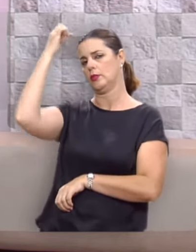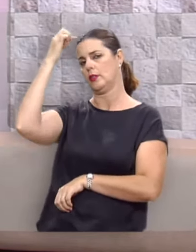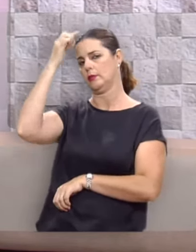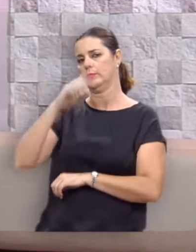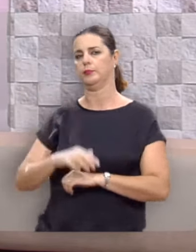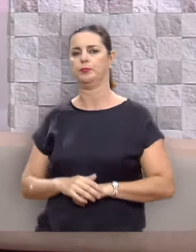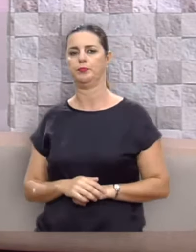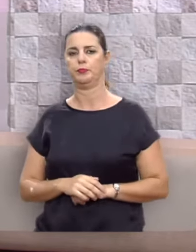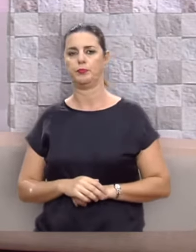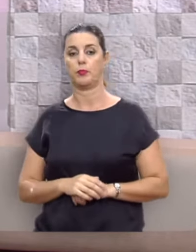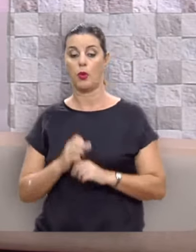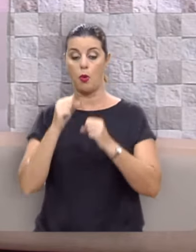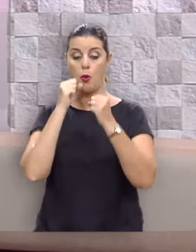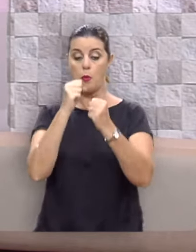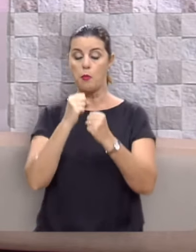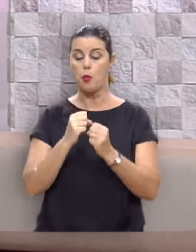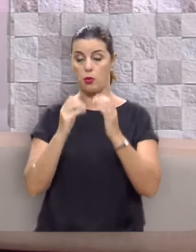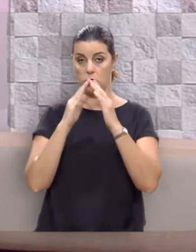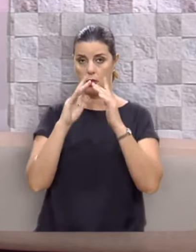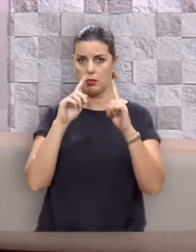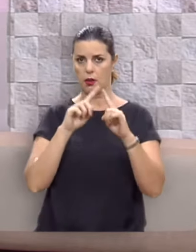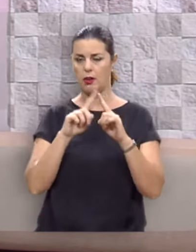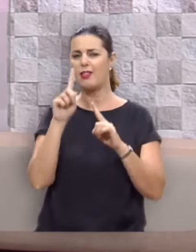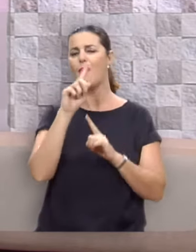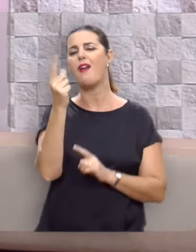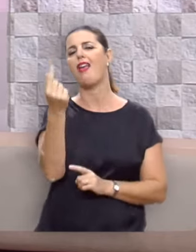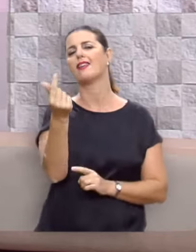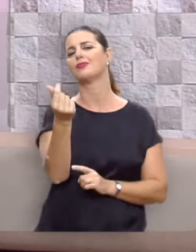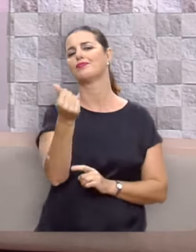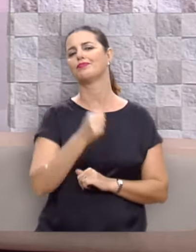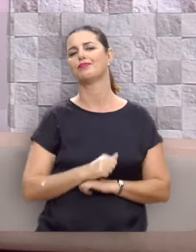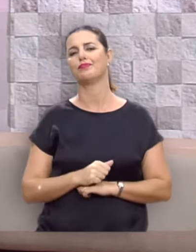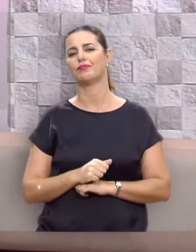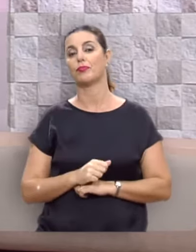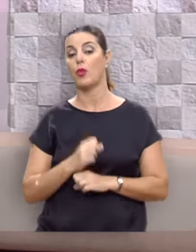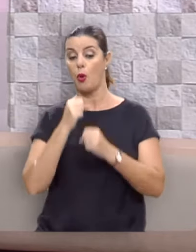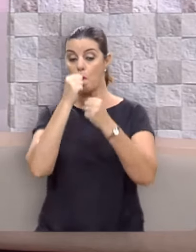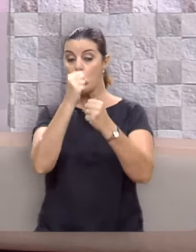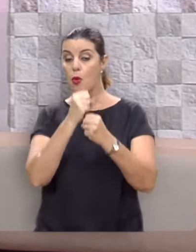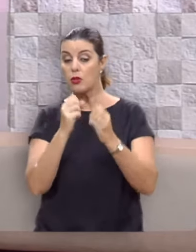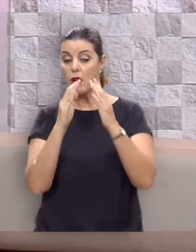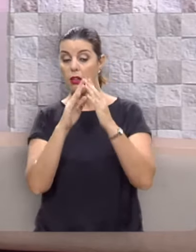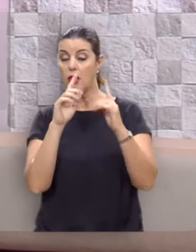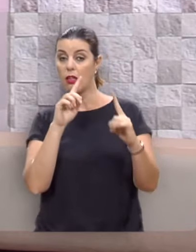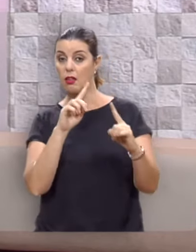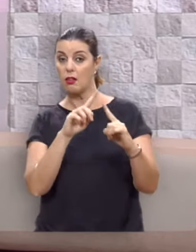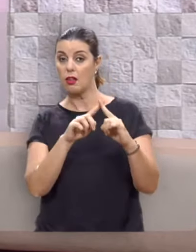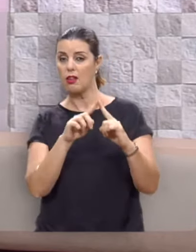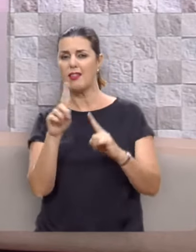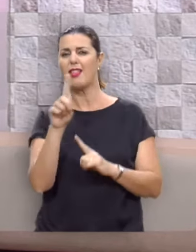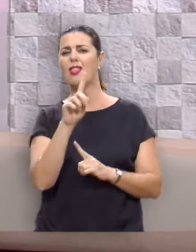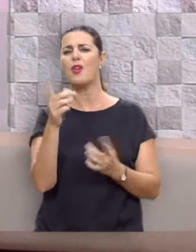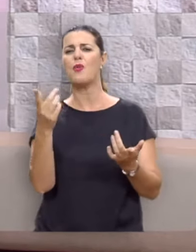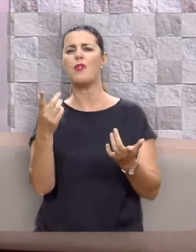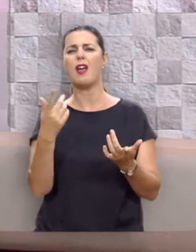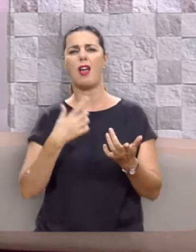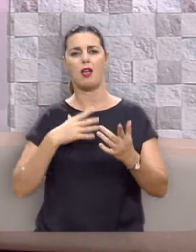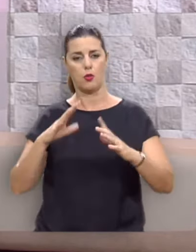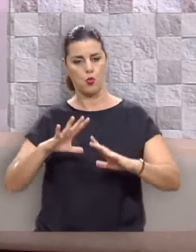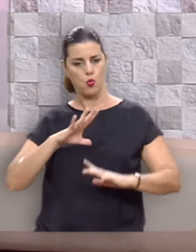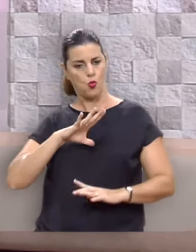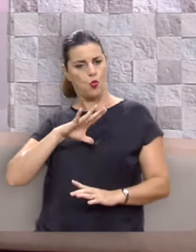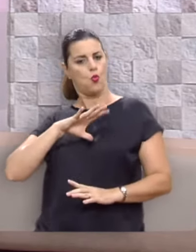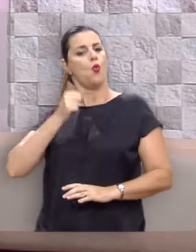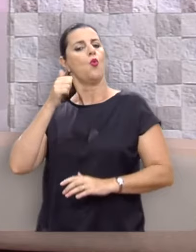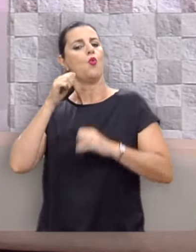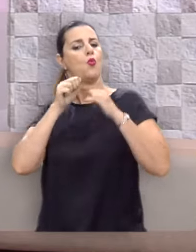Santo. O poder da igreja não é financeiro. O poder da igreja não é a sua